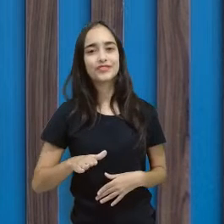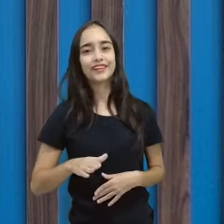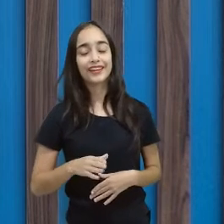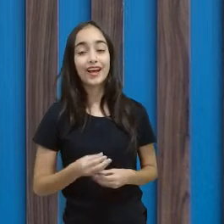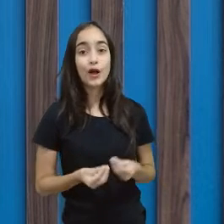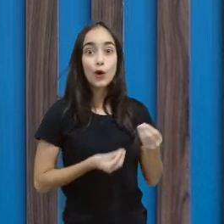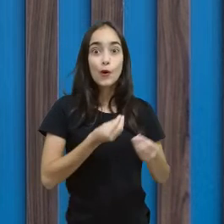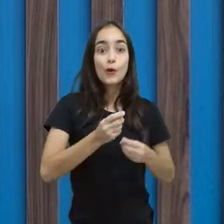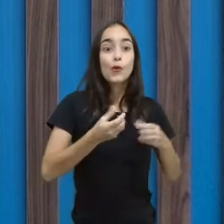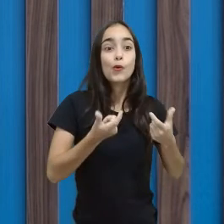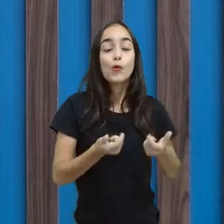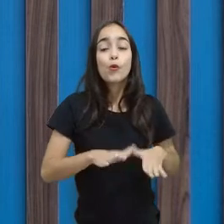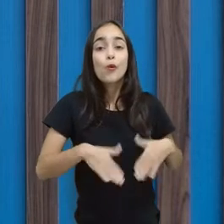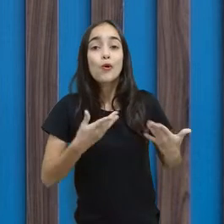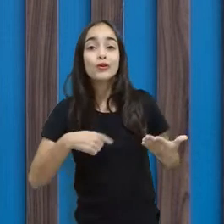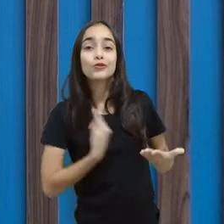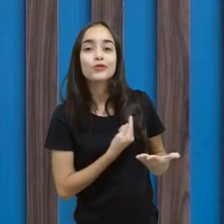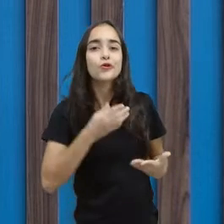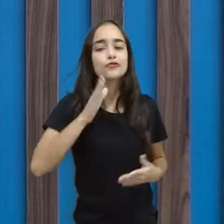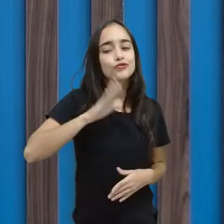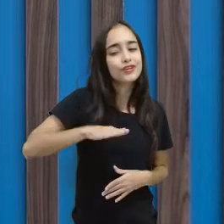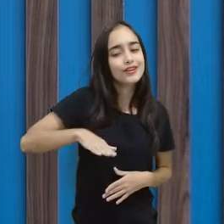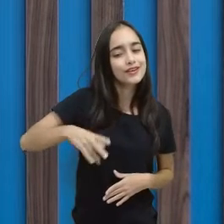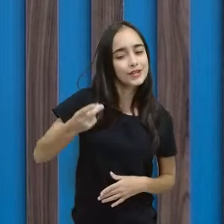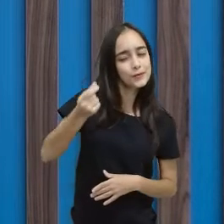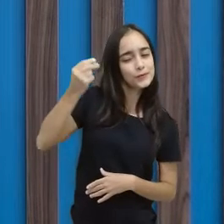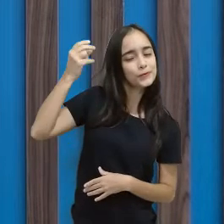1935, 45, por aí adiante. E aí a gente vai